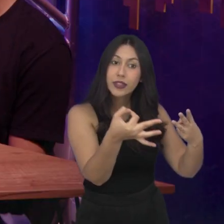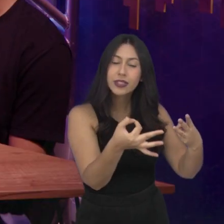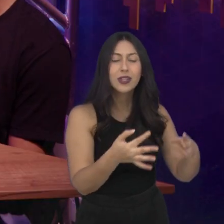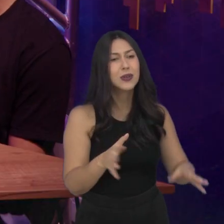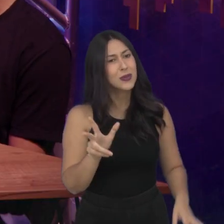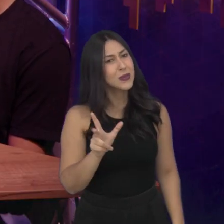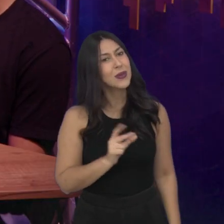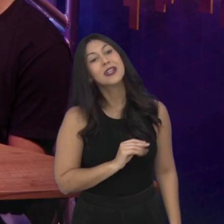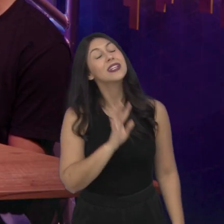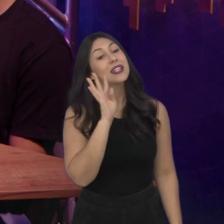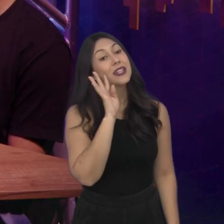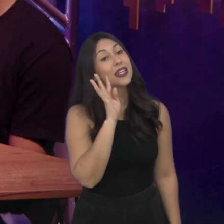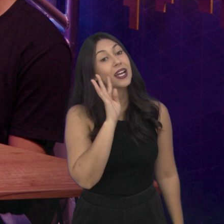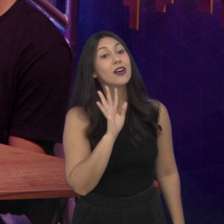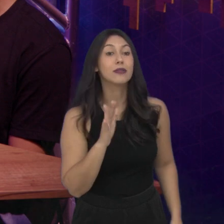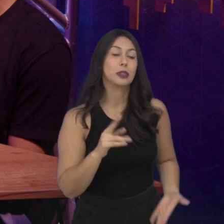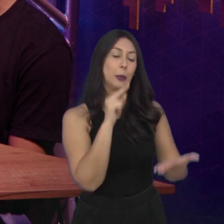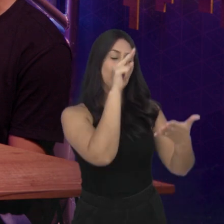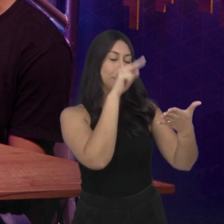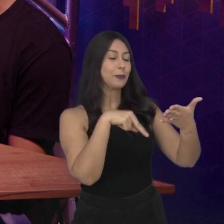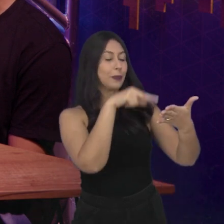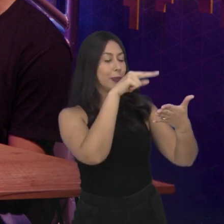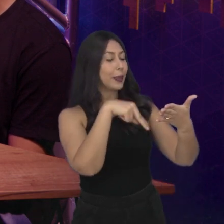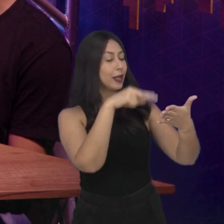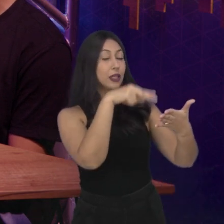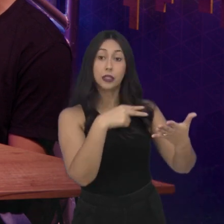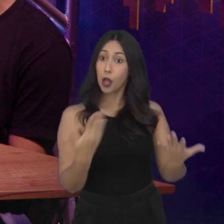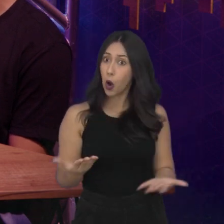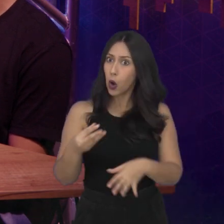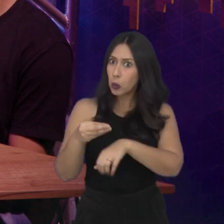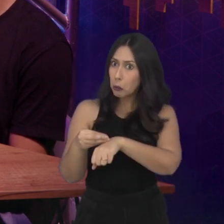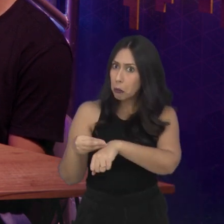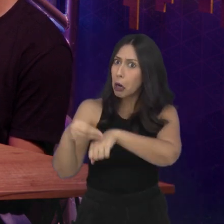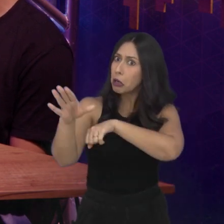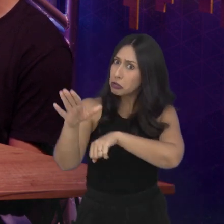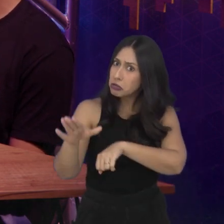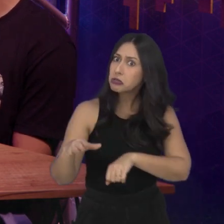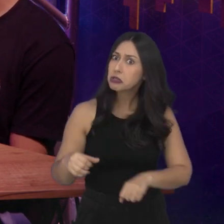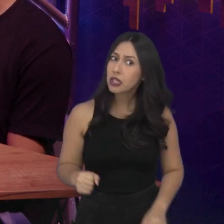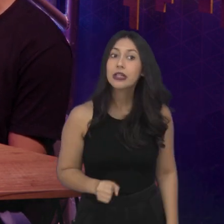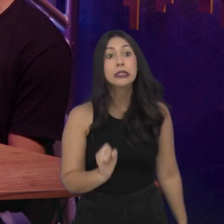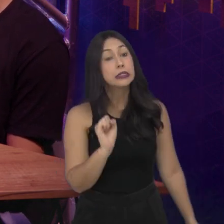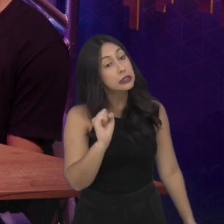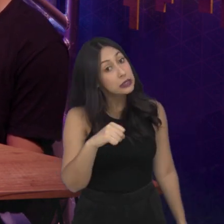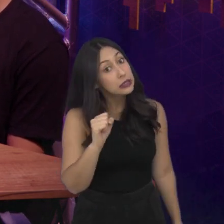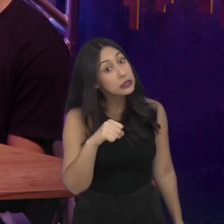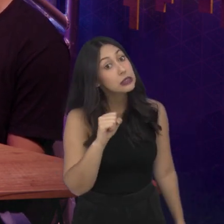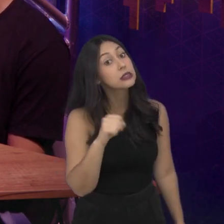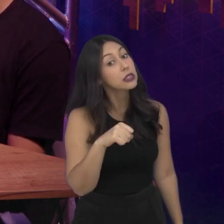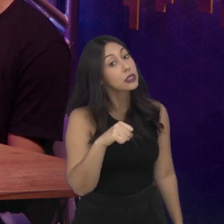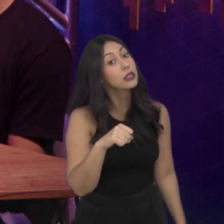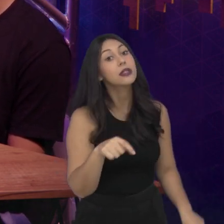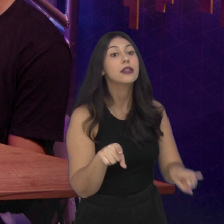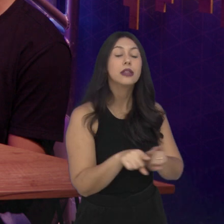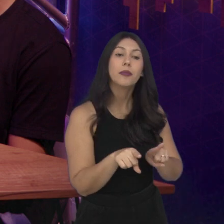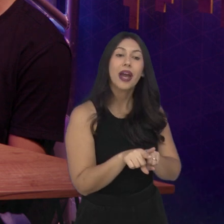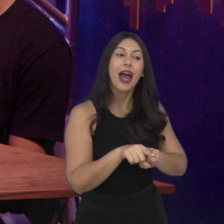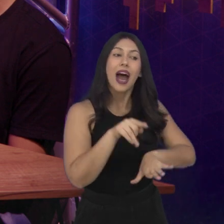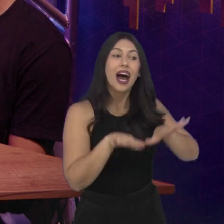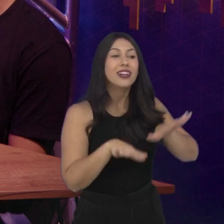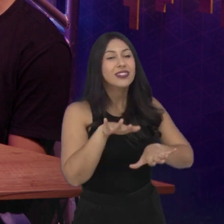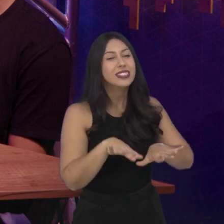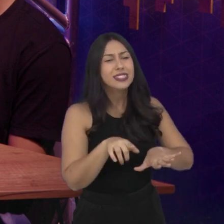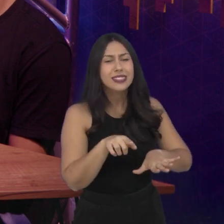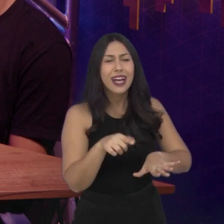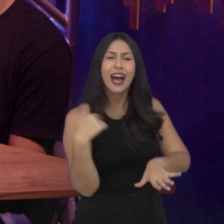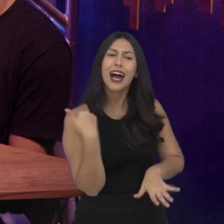olha que legal, você tá lendo um livro e... Que dá essa dicona de vida aí, né? Exatamente, e que sente algo que muitas vezes